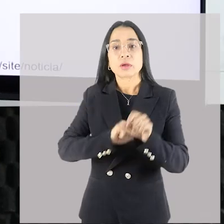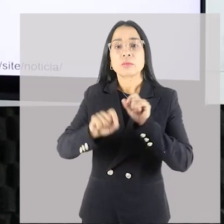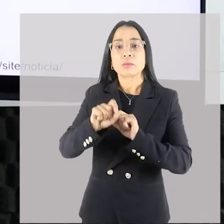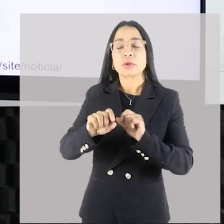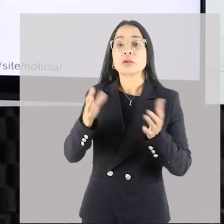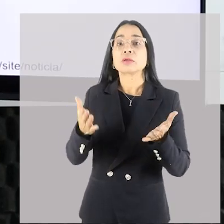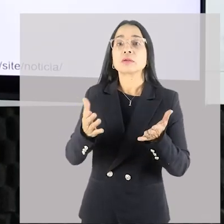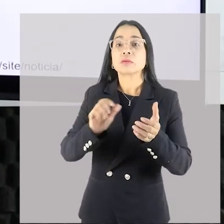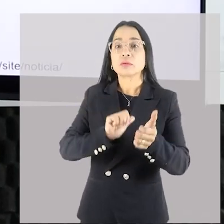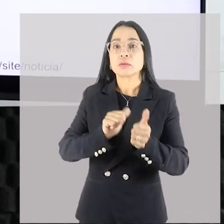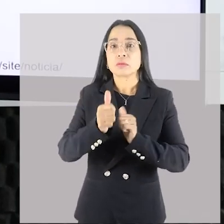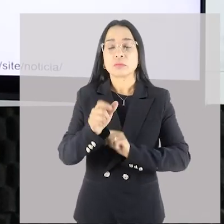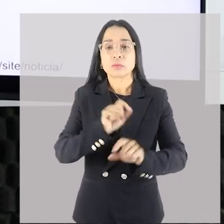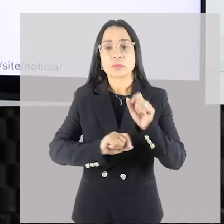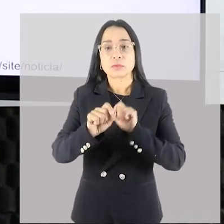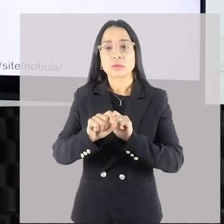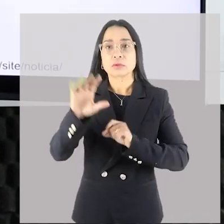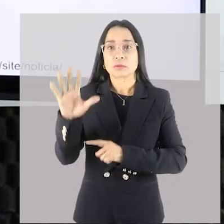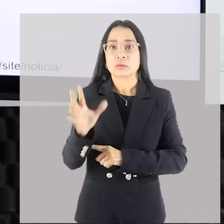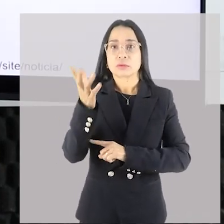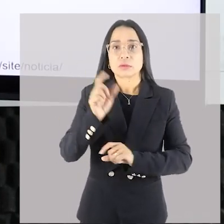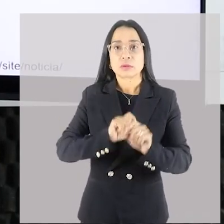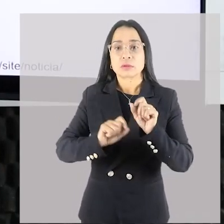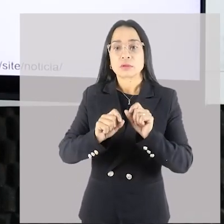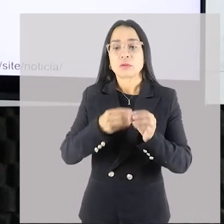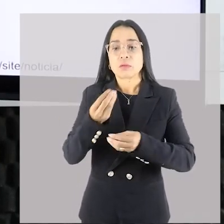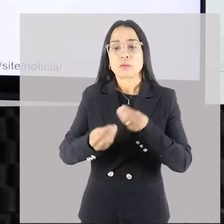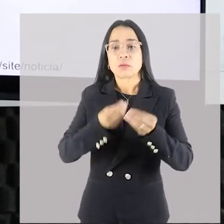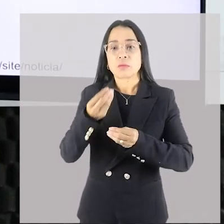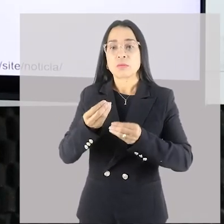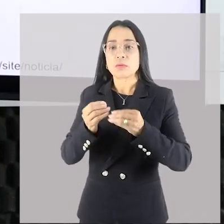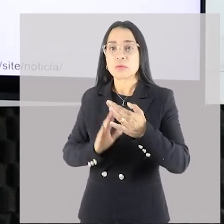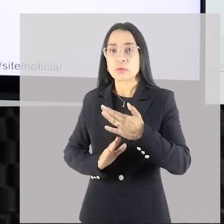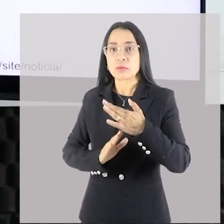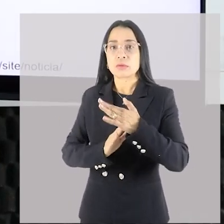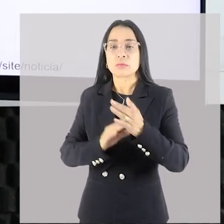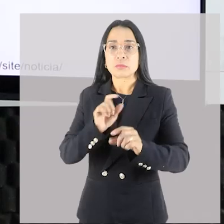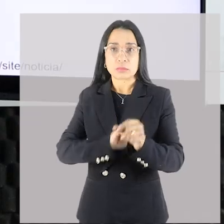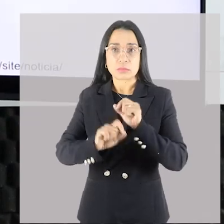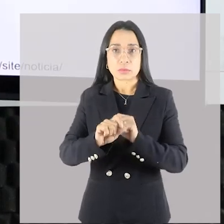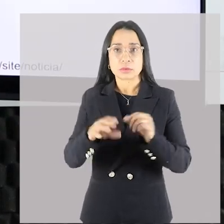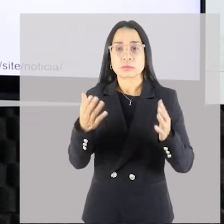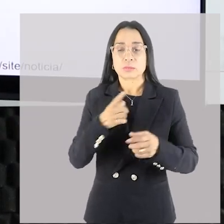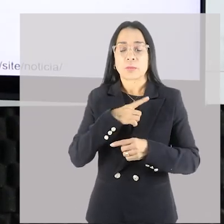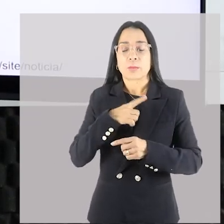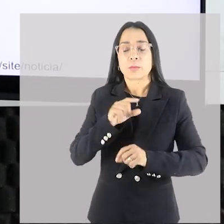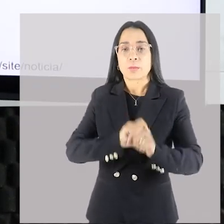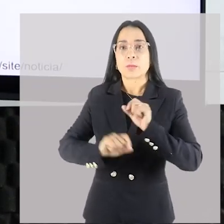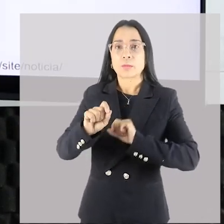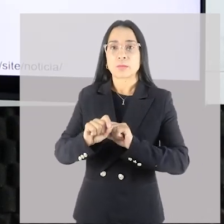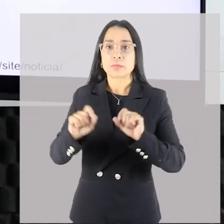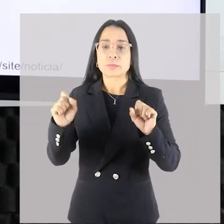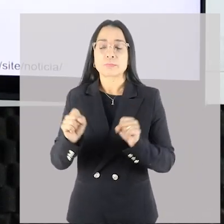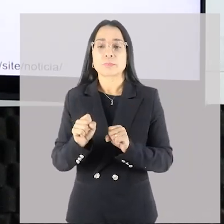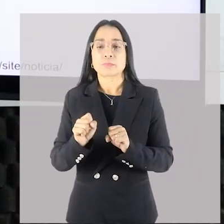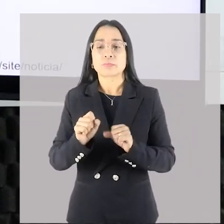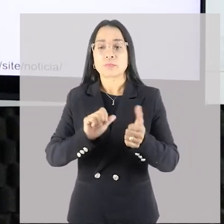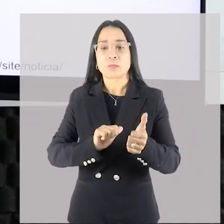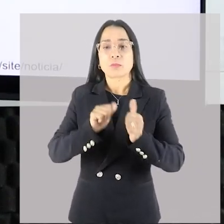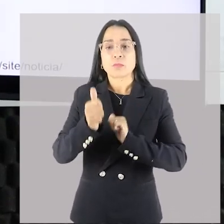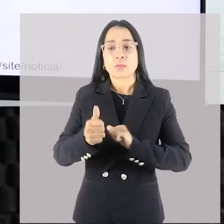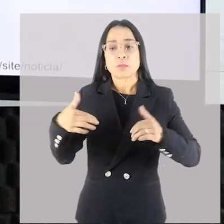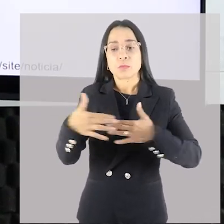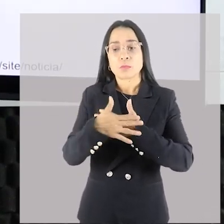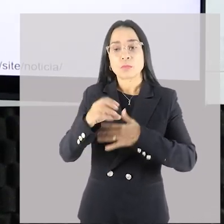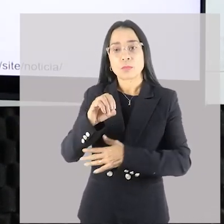jogos eles ocorriam como forma de trégua, né? Toda vez que ia ter os jogos na